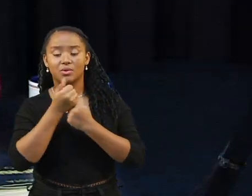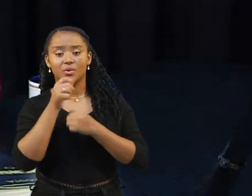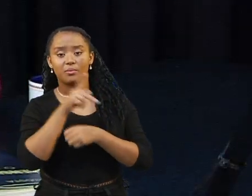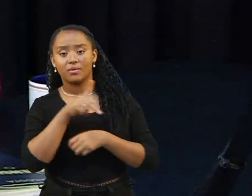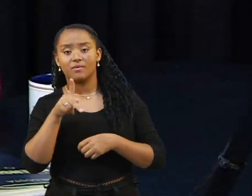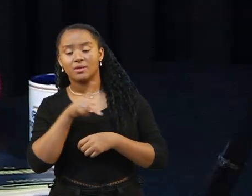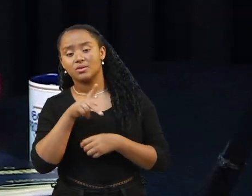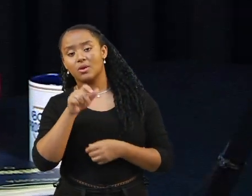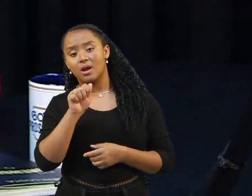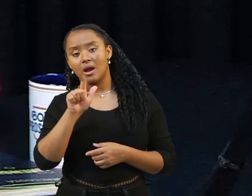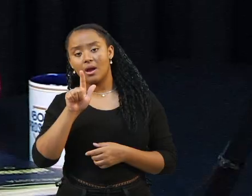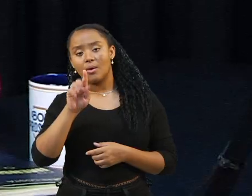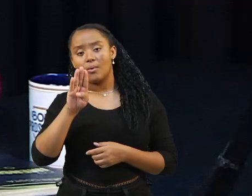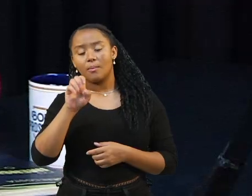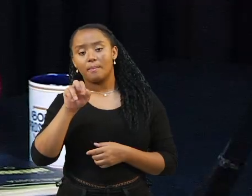professor Alberto, só tinha eu de mulher.